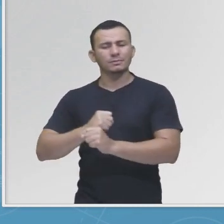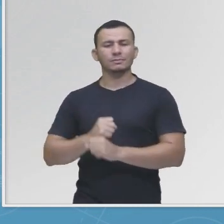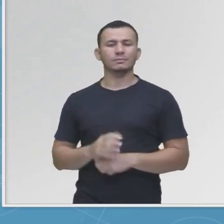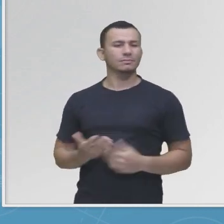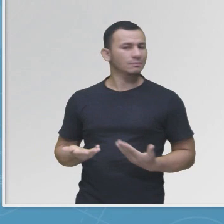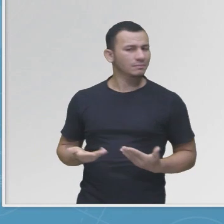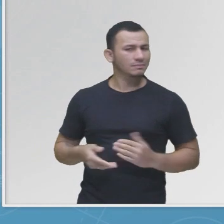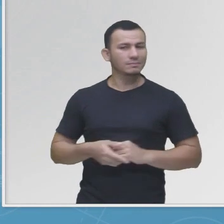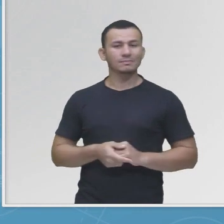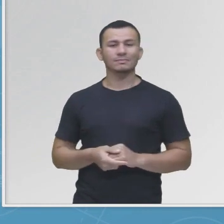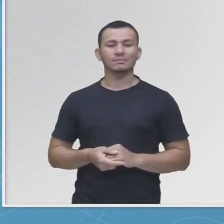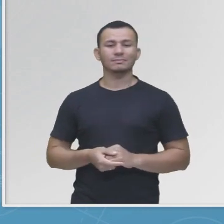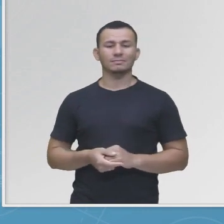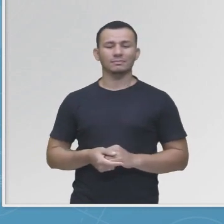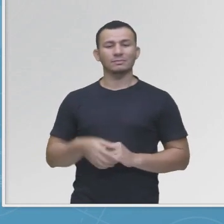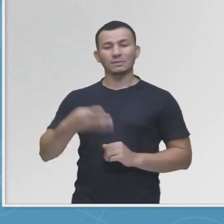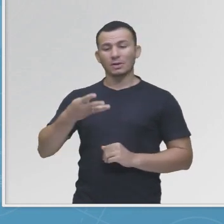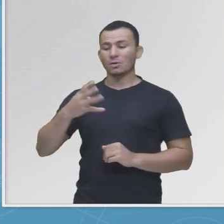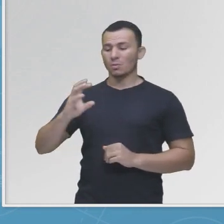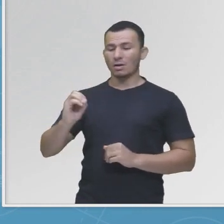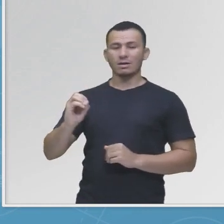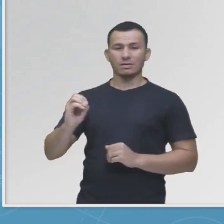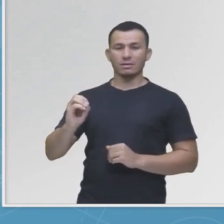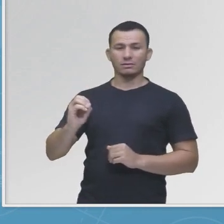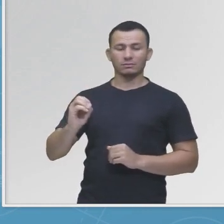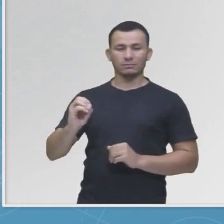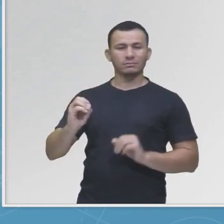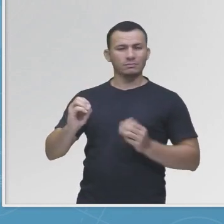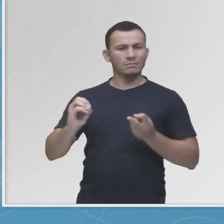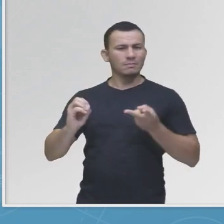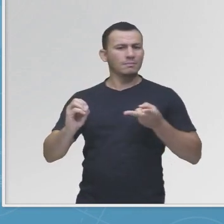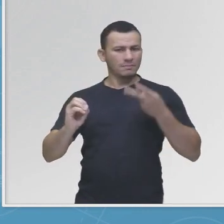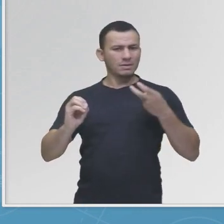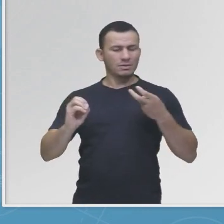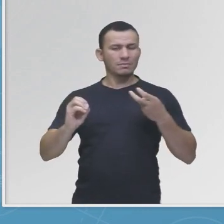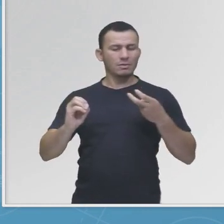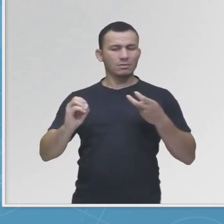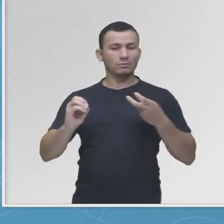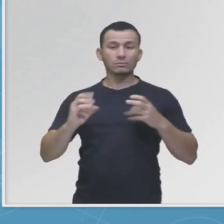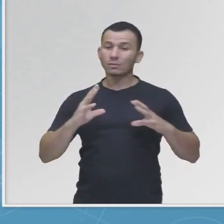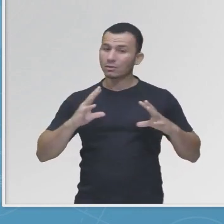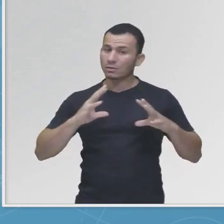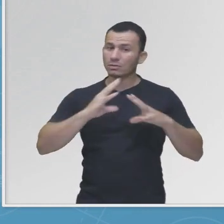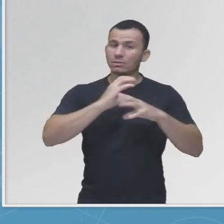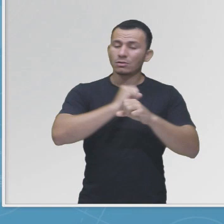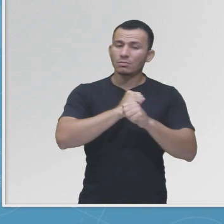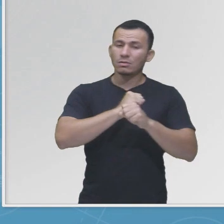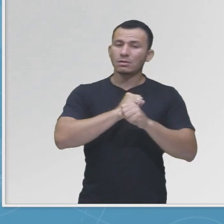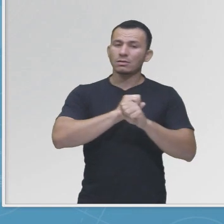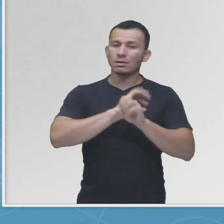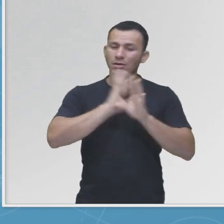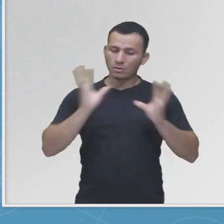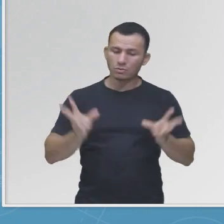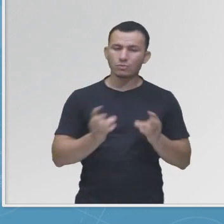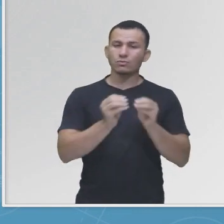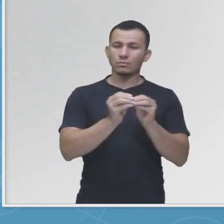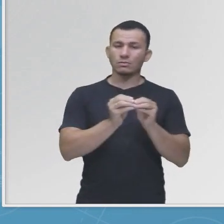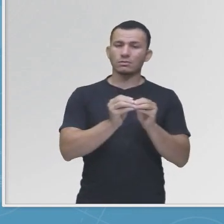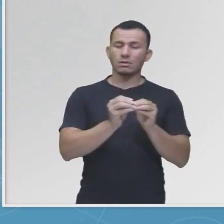27, 40. Observe que nesse caso nós estamos reunindo elementos.